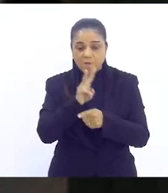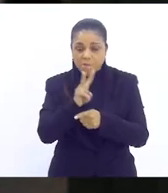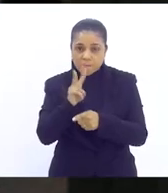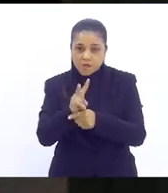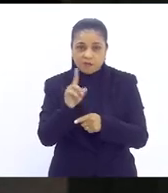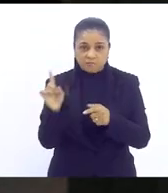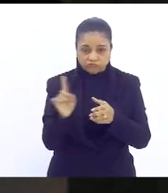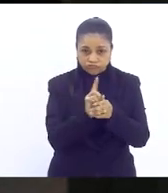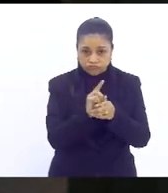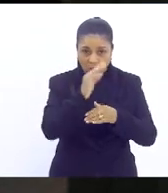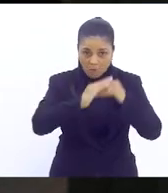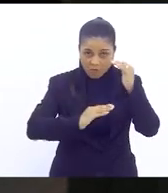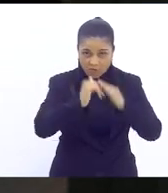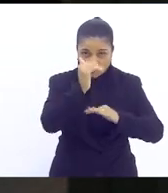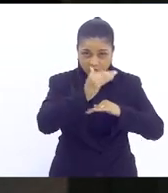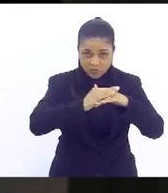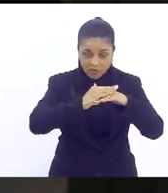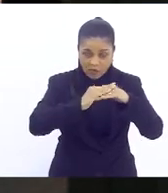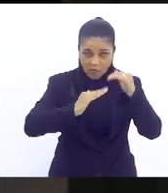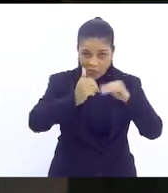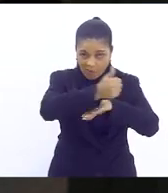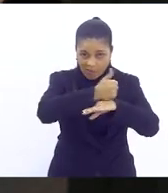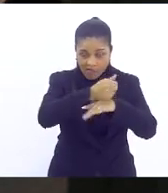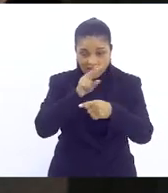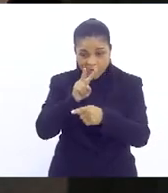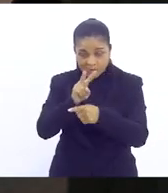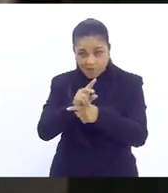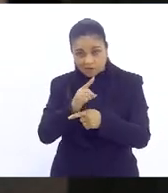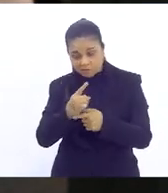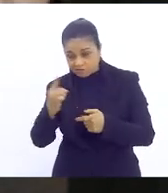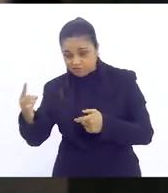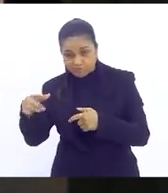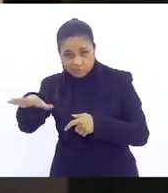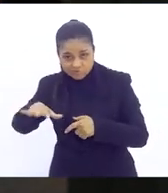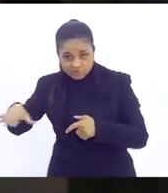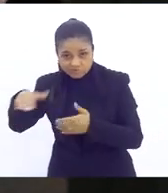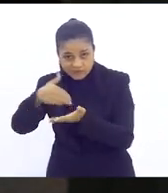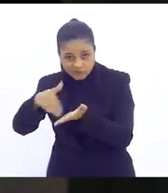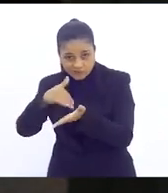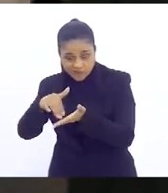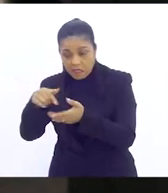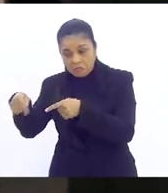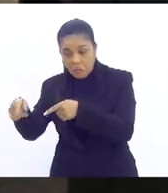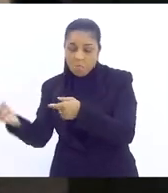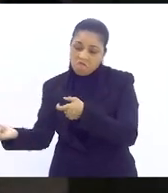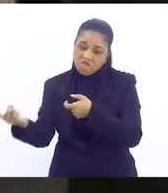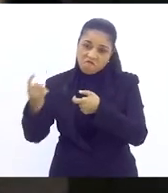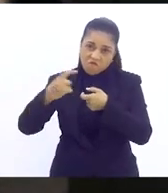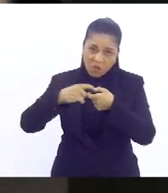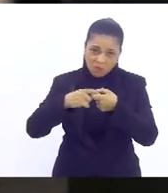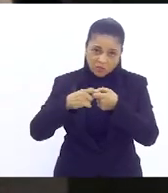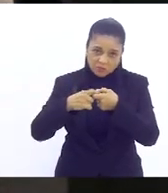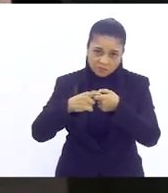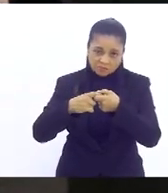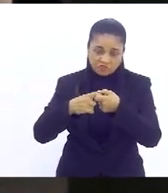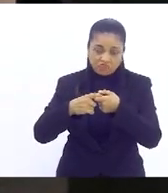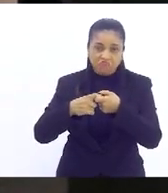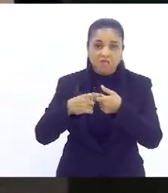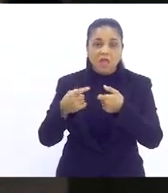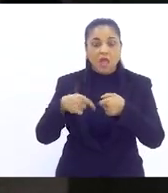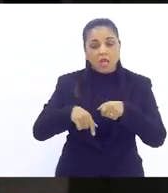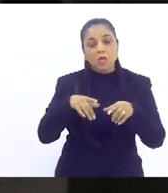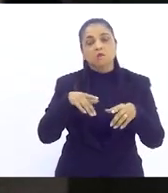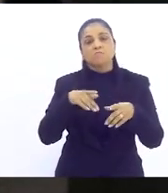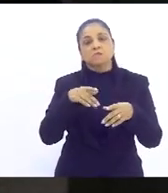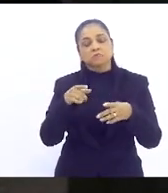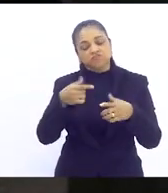em outra secretaria e quando ele retorna por lá não precisa mais ele vai ser requalificado E